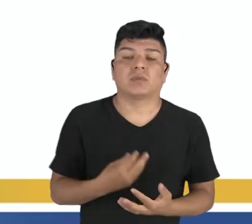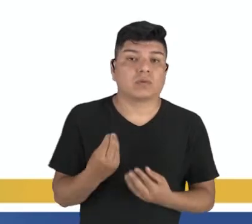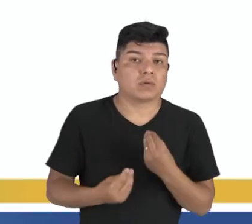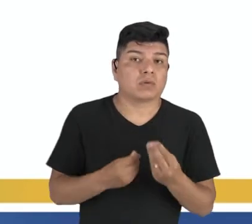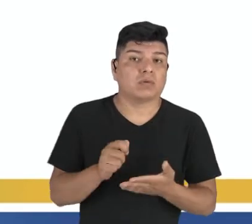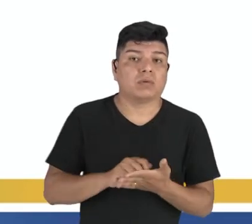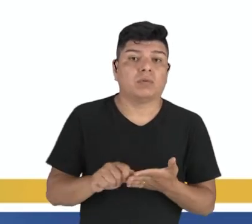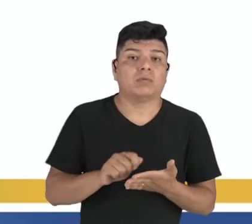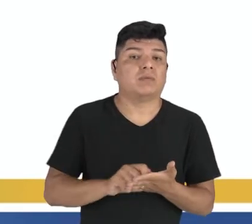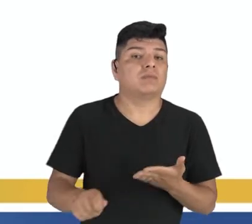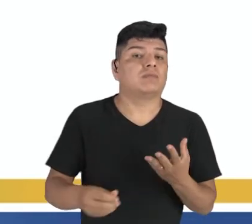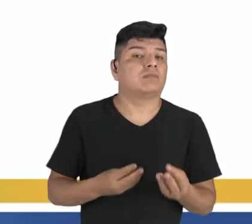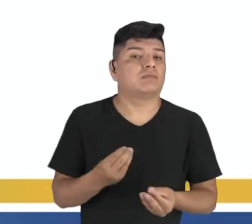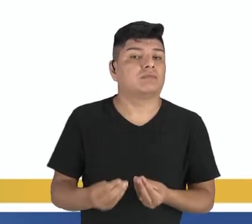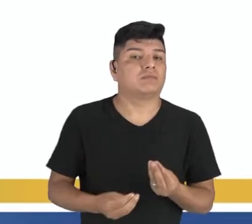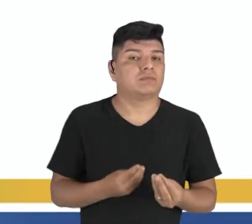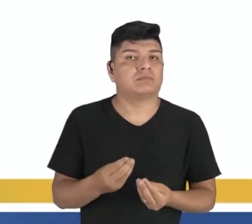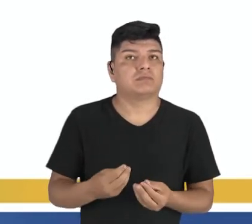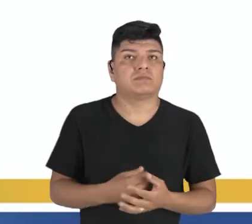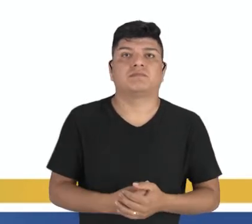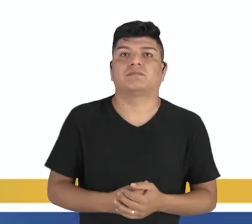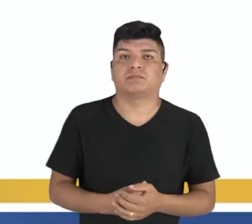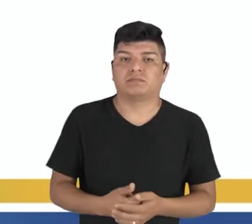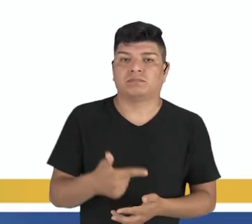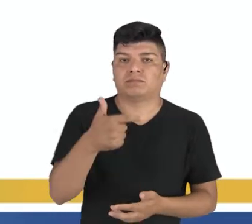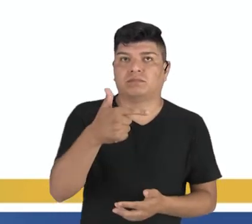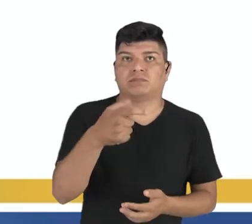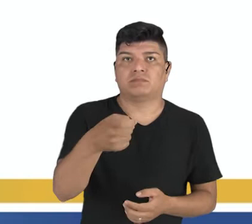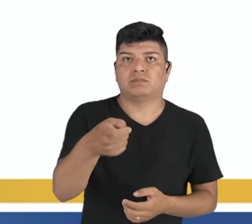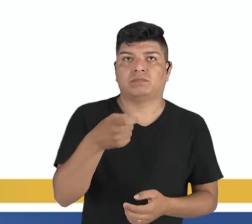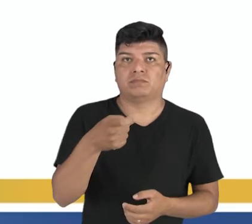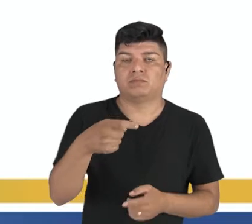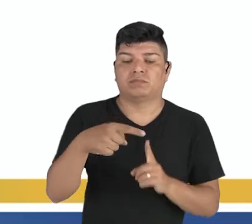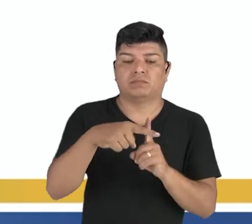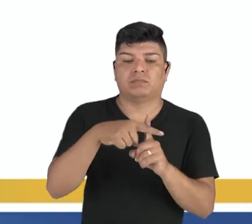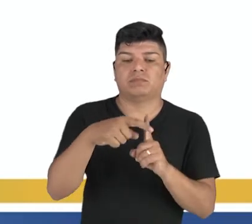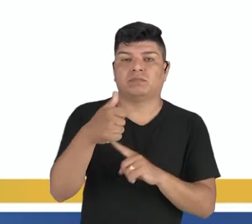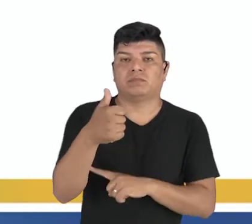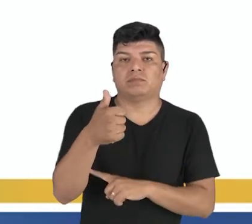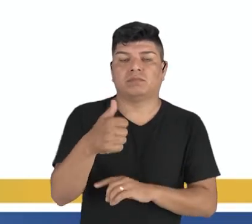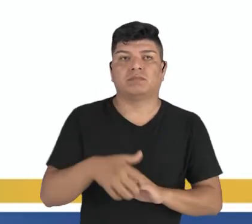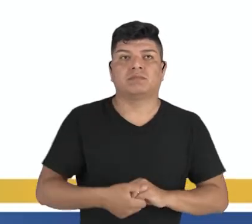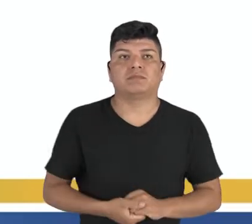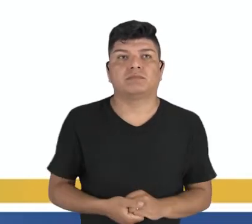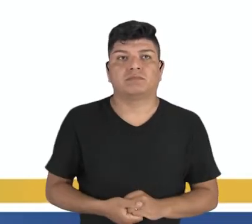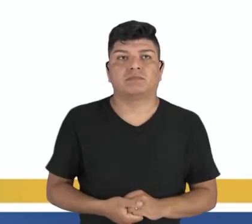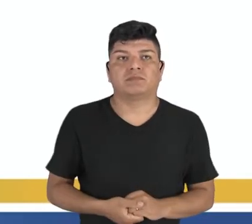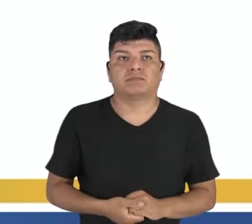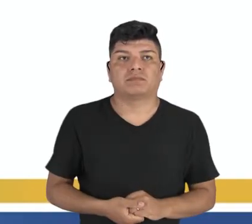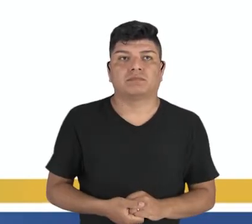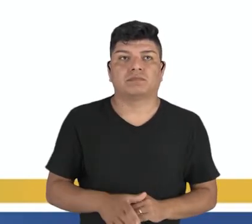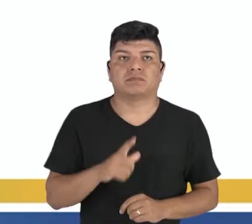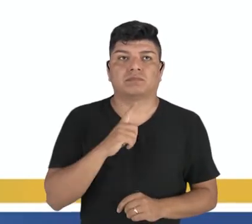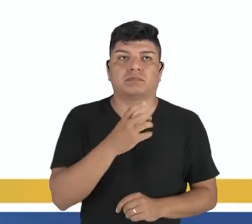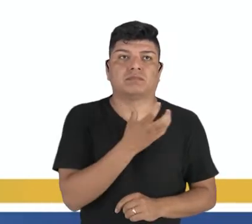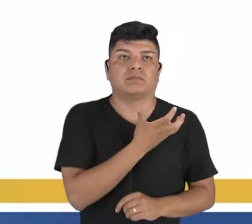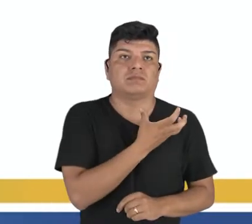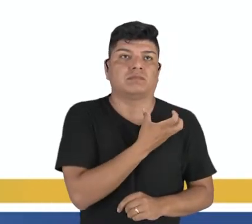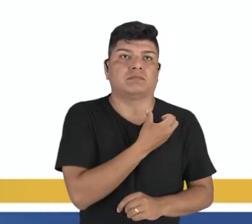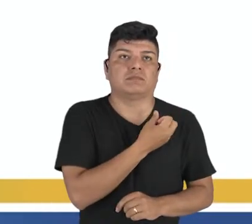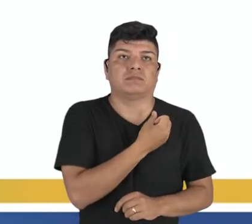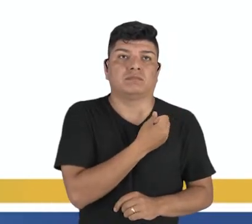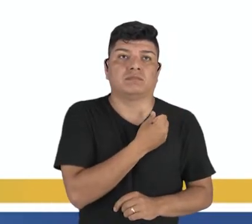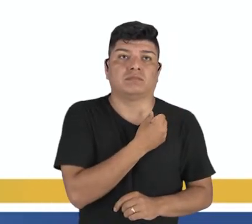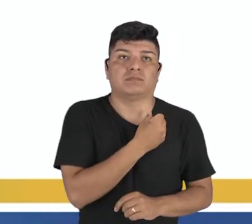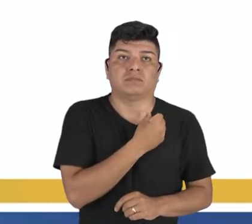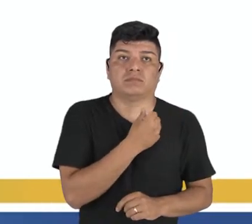vocês escreveriam essa expressão algébrica? Exatamente, 2x mais 1. E ainda temos